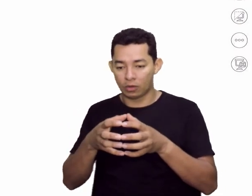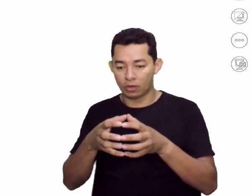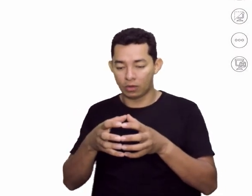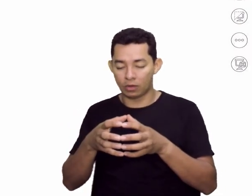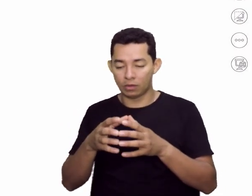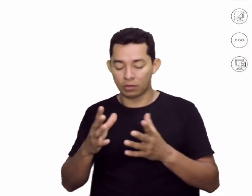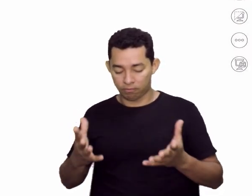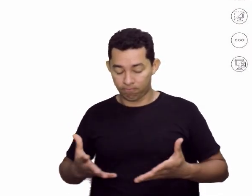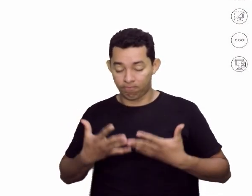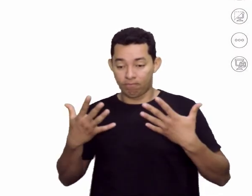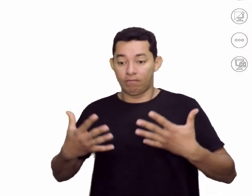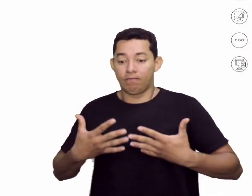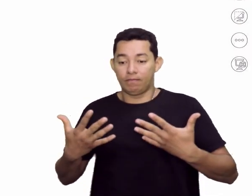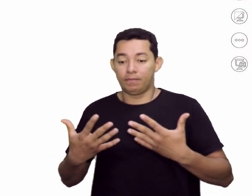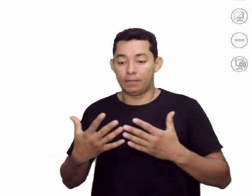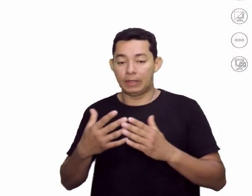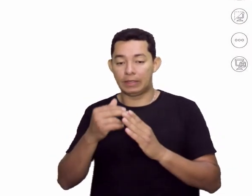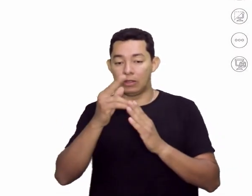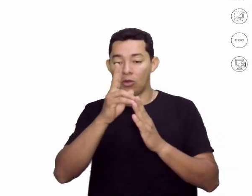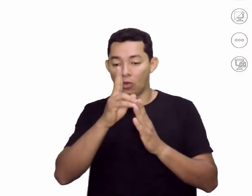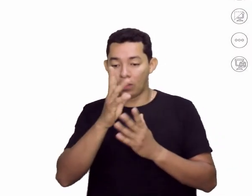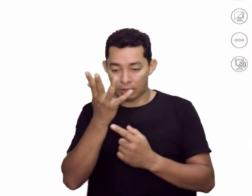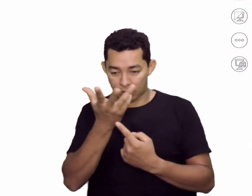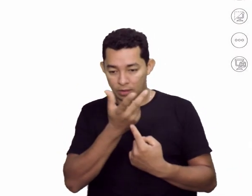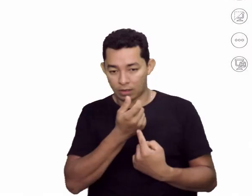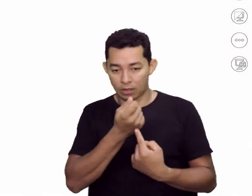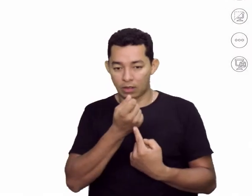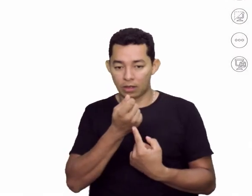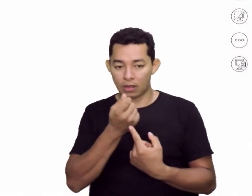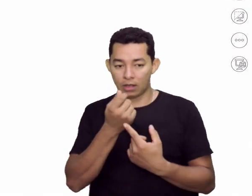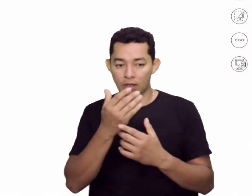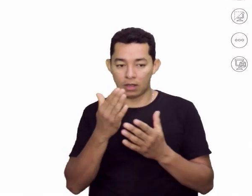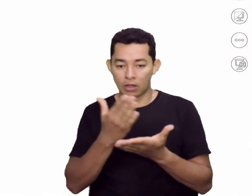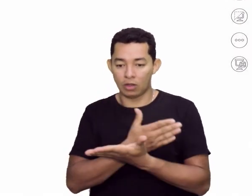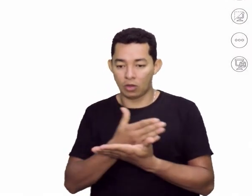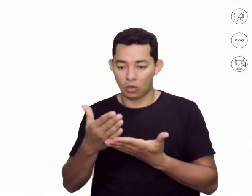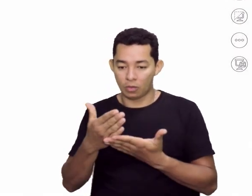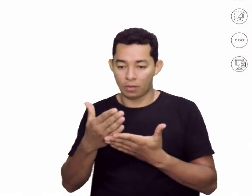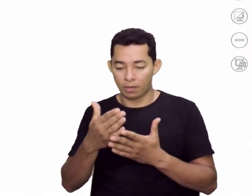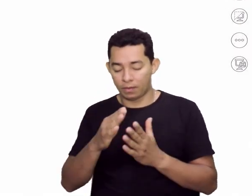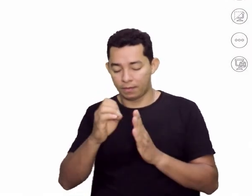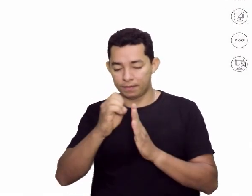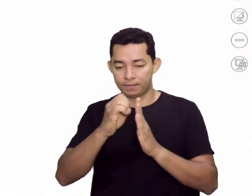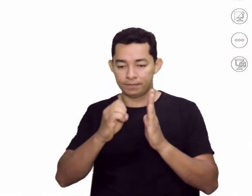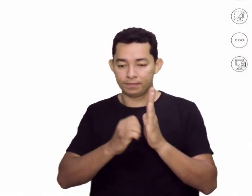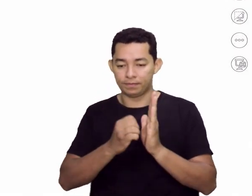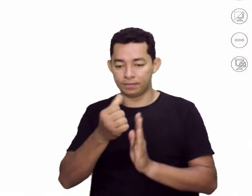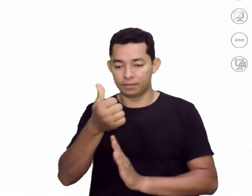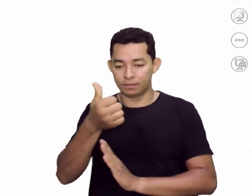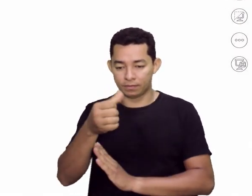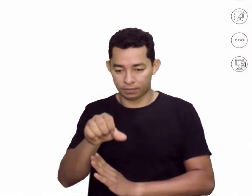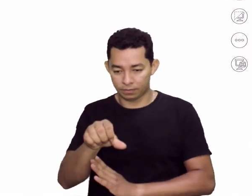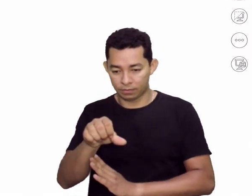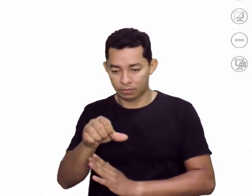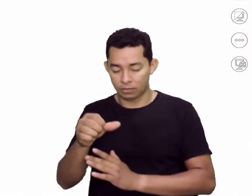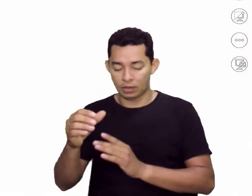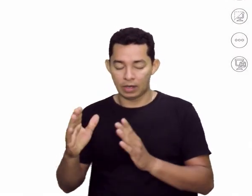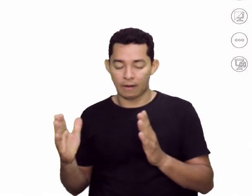XIX e caminhou até meados do século XX. Ela abrange